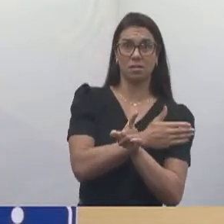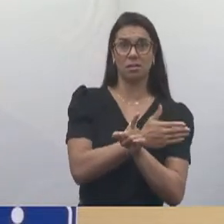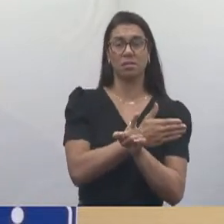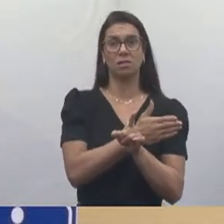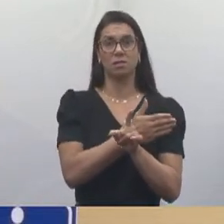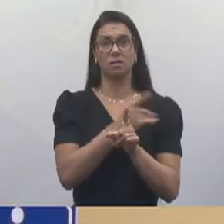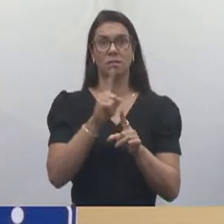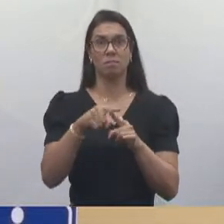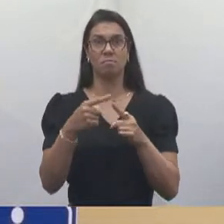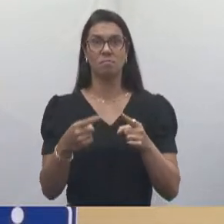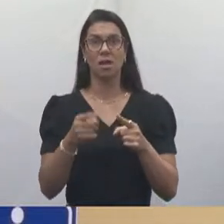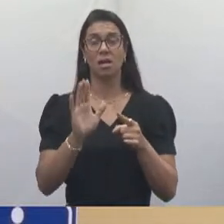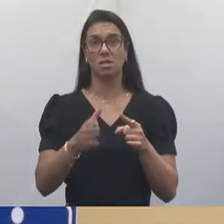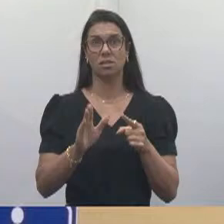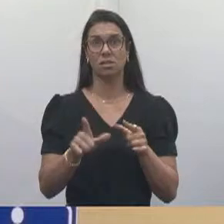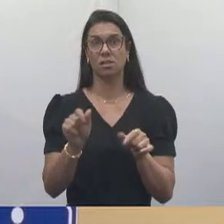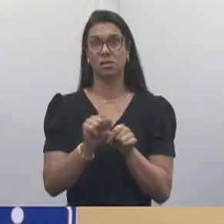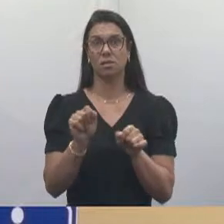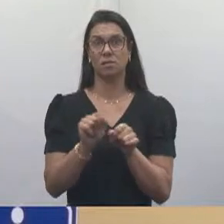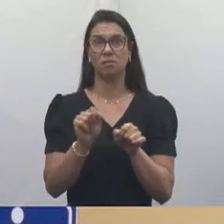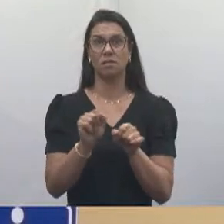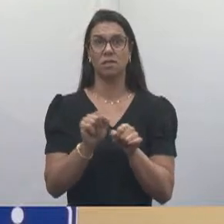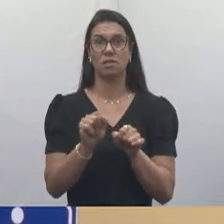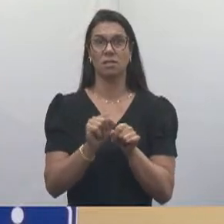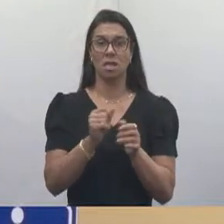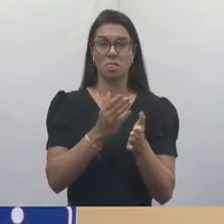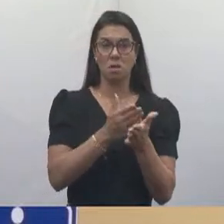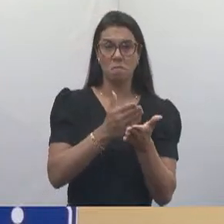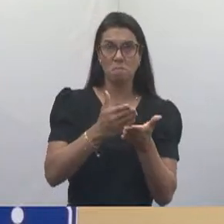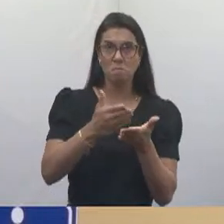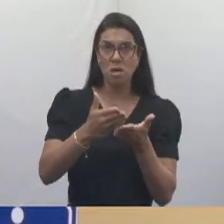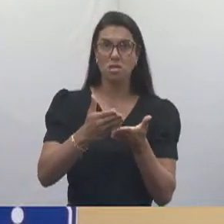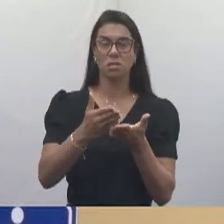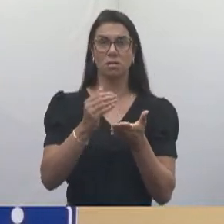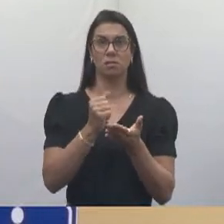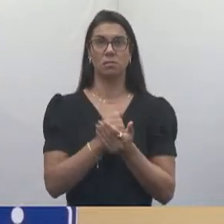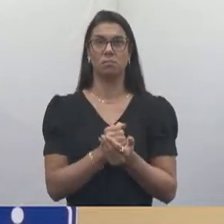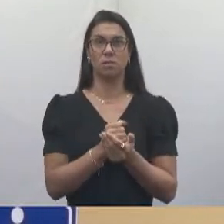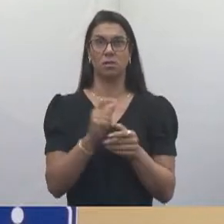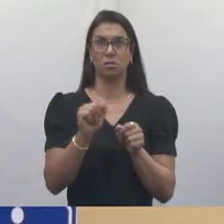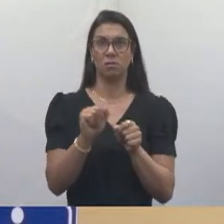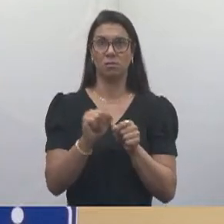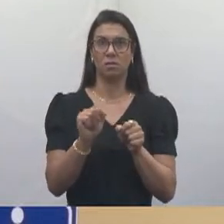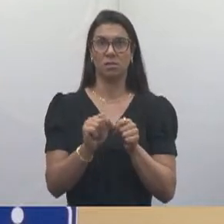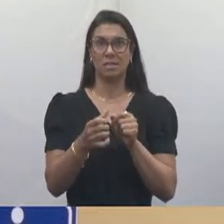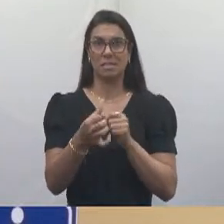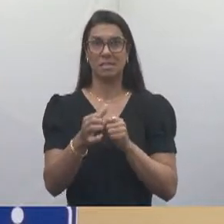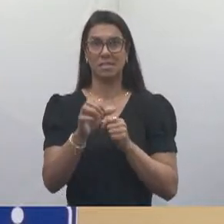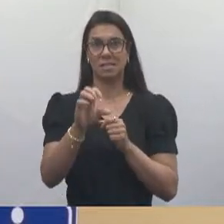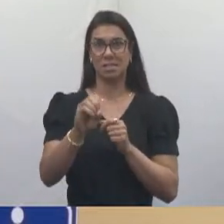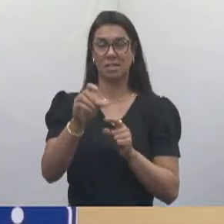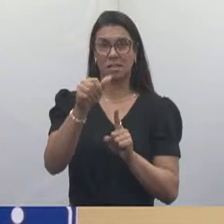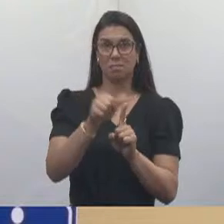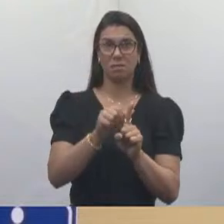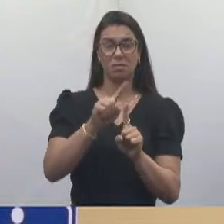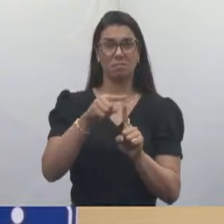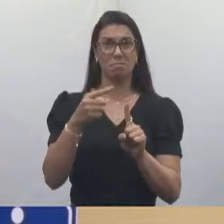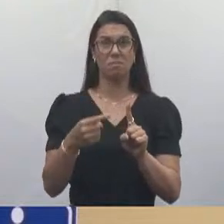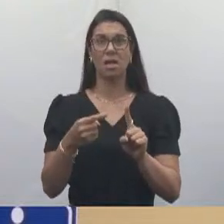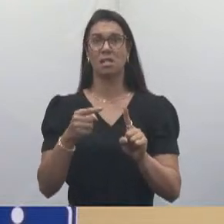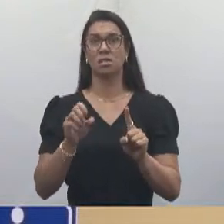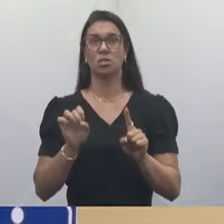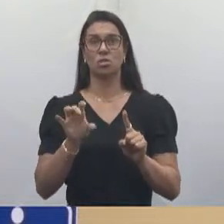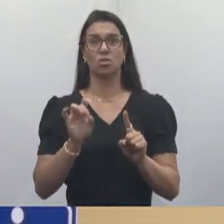município, que já estão fazendo um reparcelamento, para ser um parcelamento de 60 meses, mas só conseguem pagar